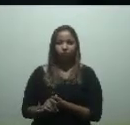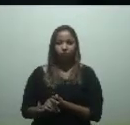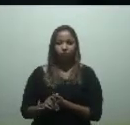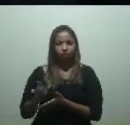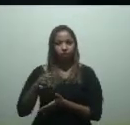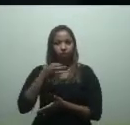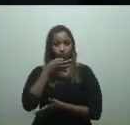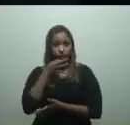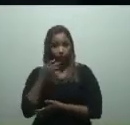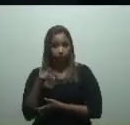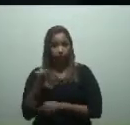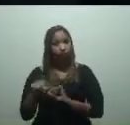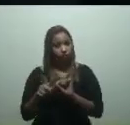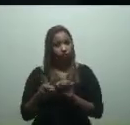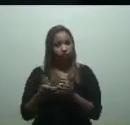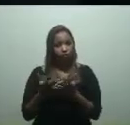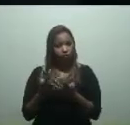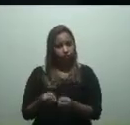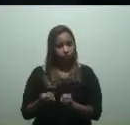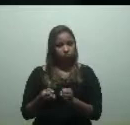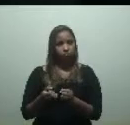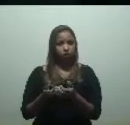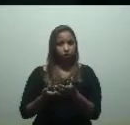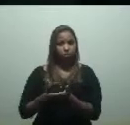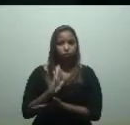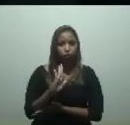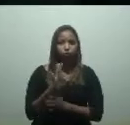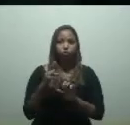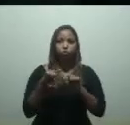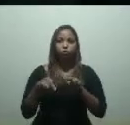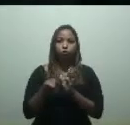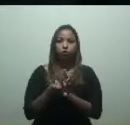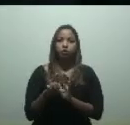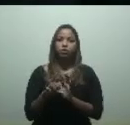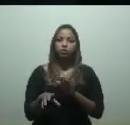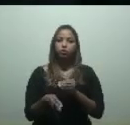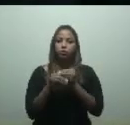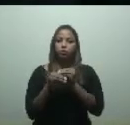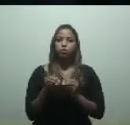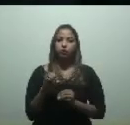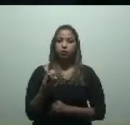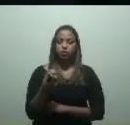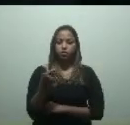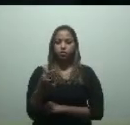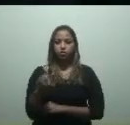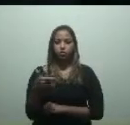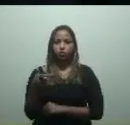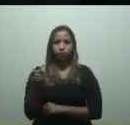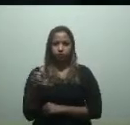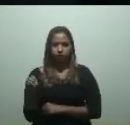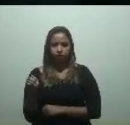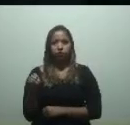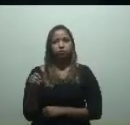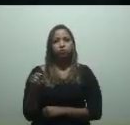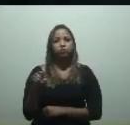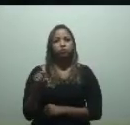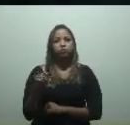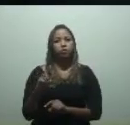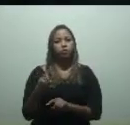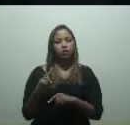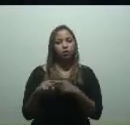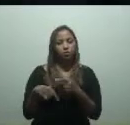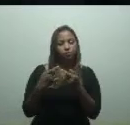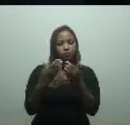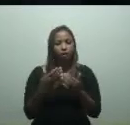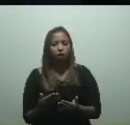opina favoravelmente a aprovação do projeto de lei complementar número 02/2020, que submete a análise